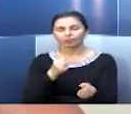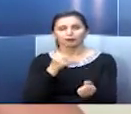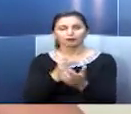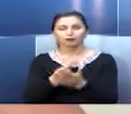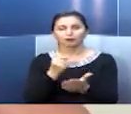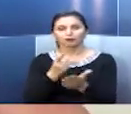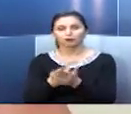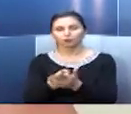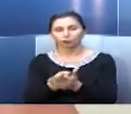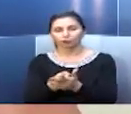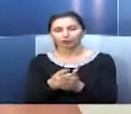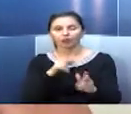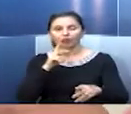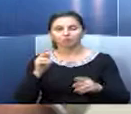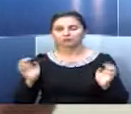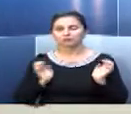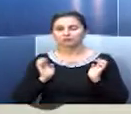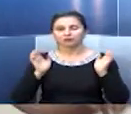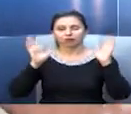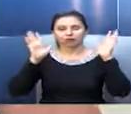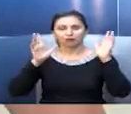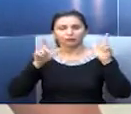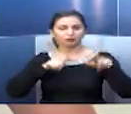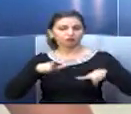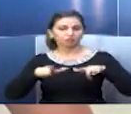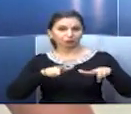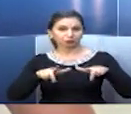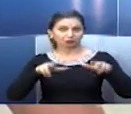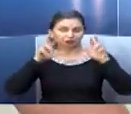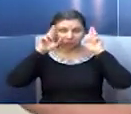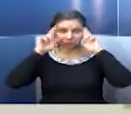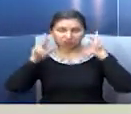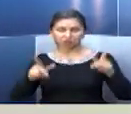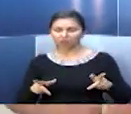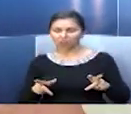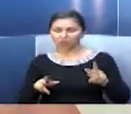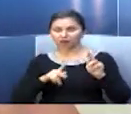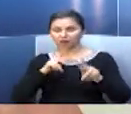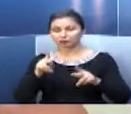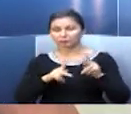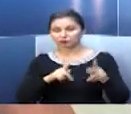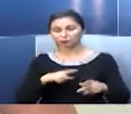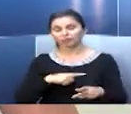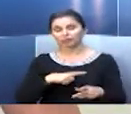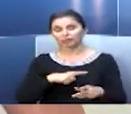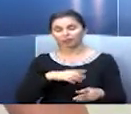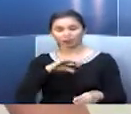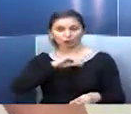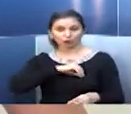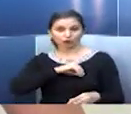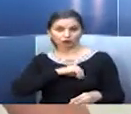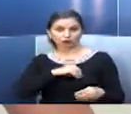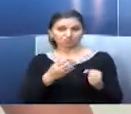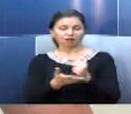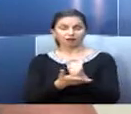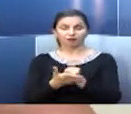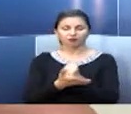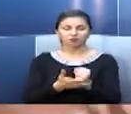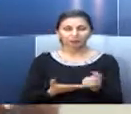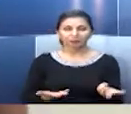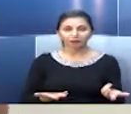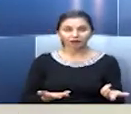bilionário, o trabalhador comum, o que ganha salário mínimo, o que não ganha, o que tem uma renda